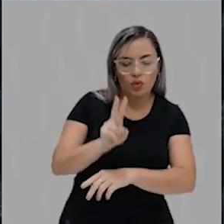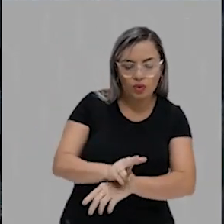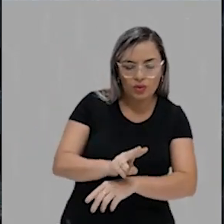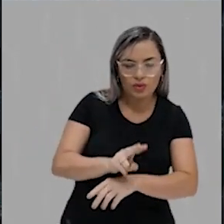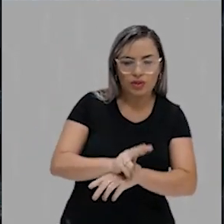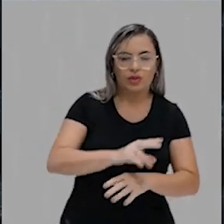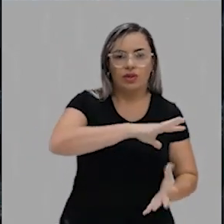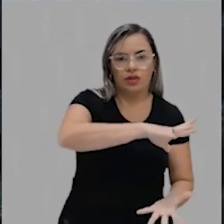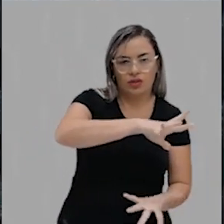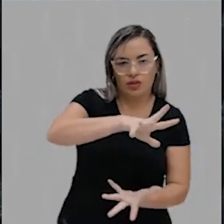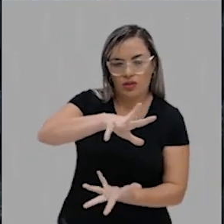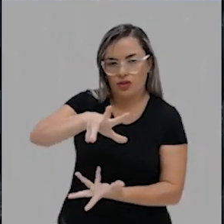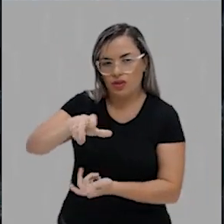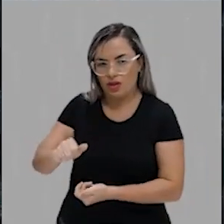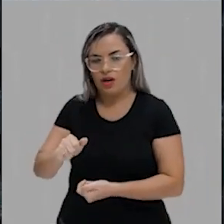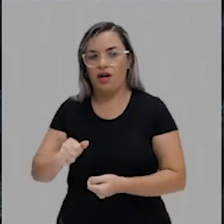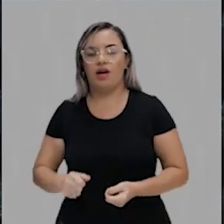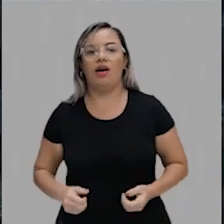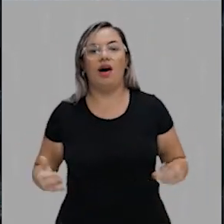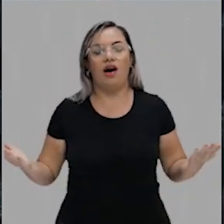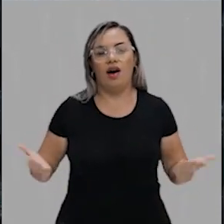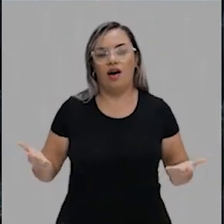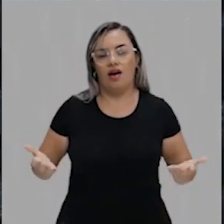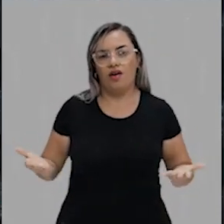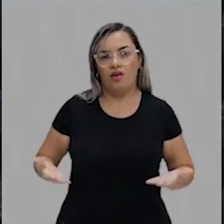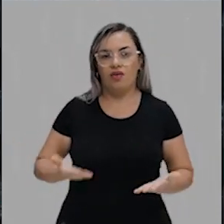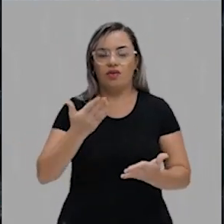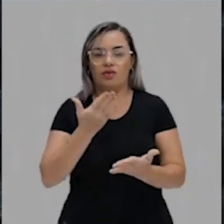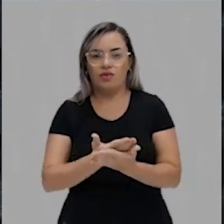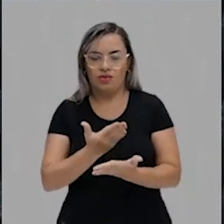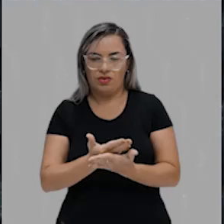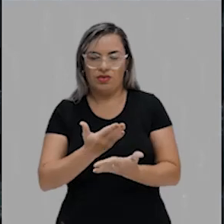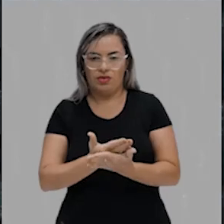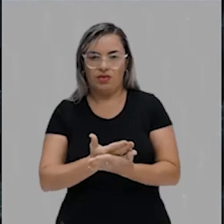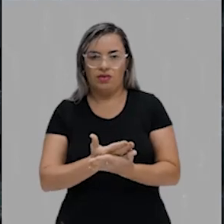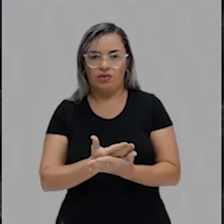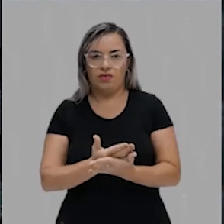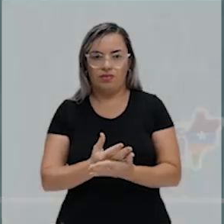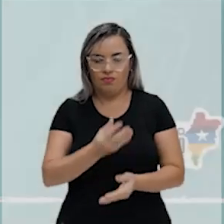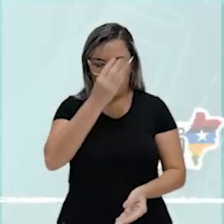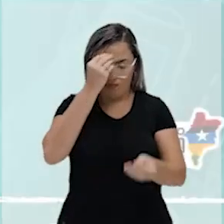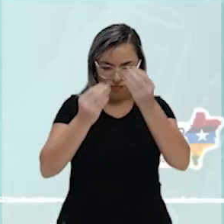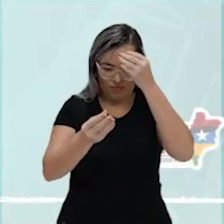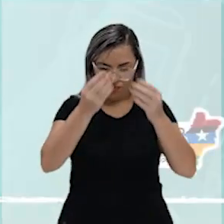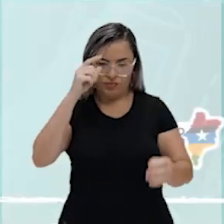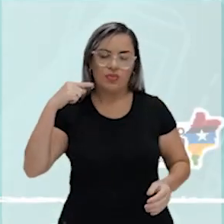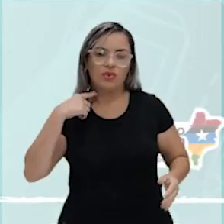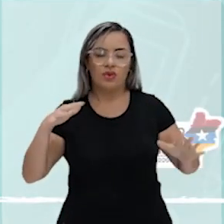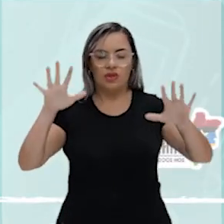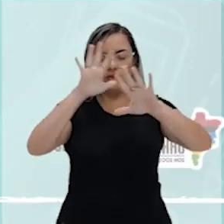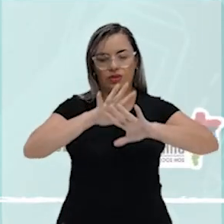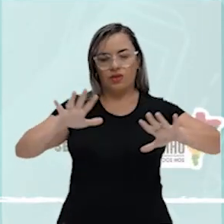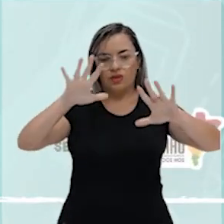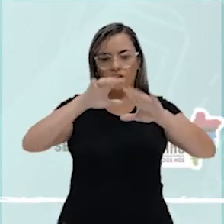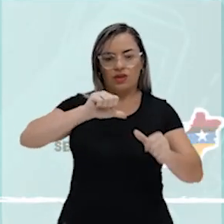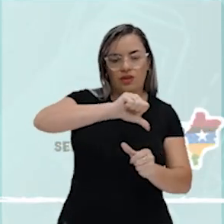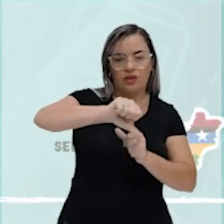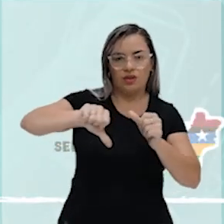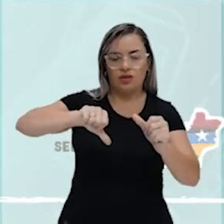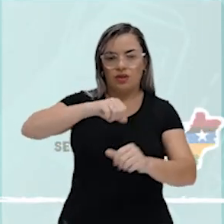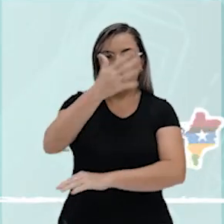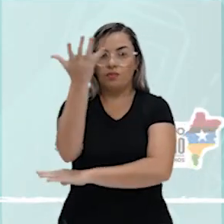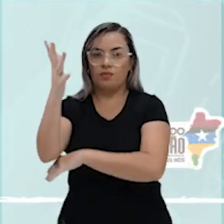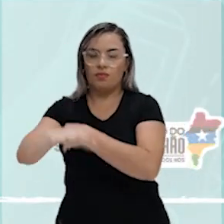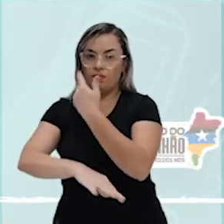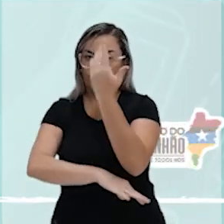assim aprofundada mesmo dentro do conhecimento da biologia. Nós vamos falar o que é poluição e os desequilíbrios ambientais que